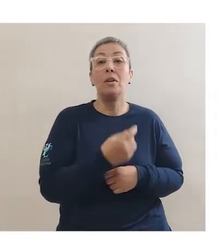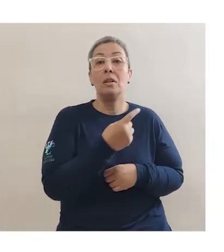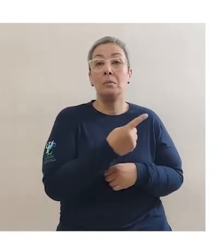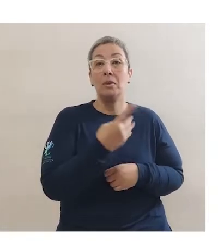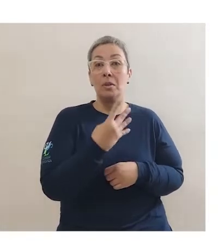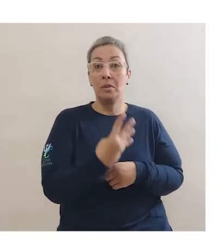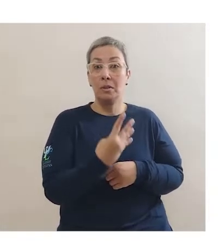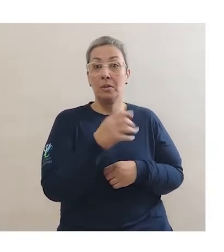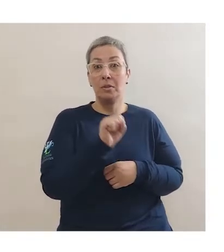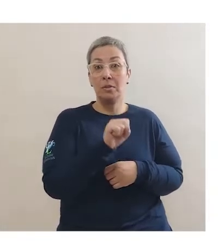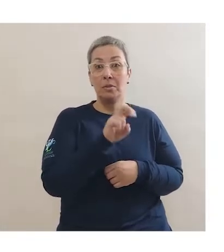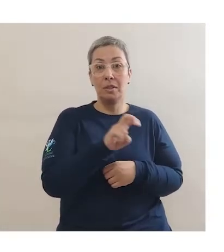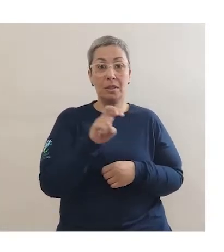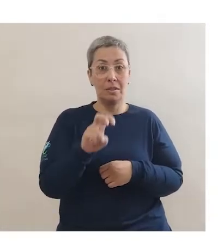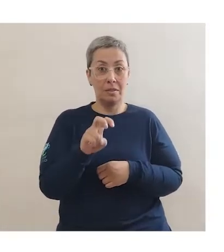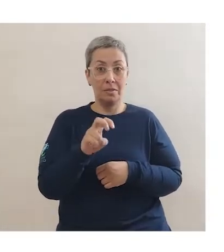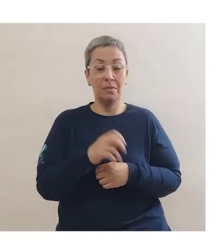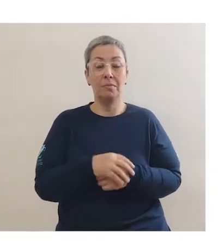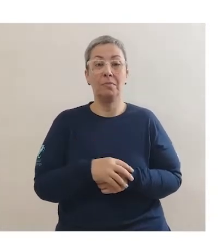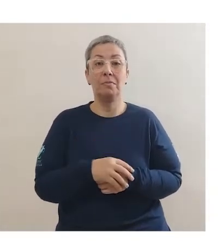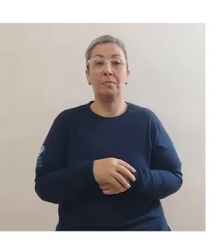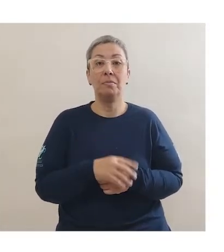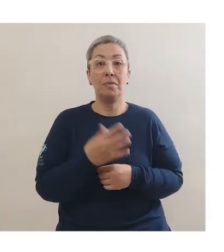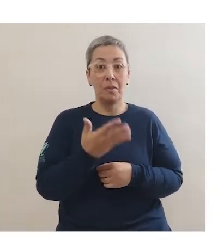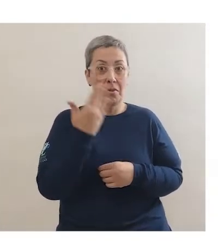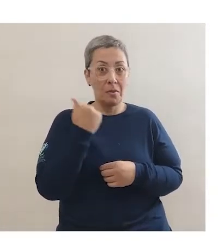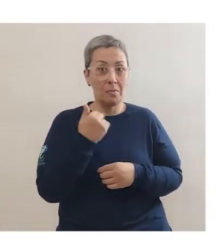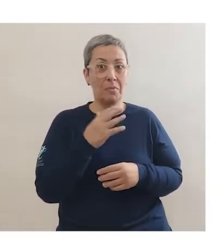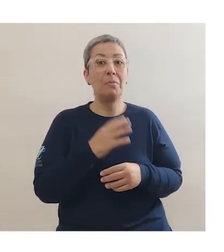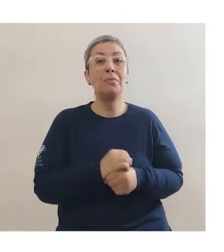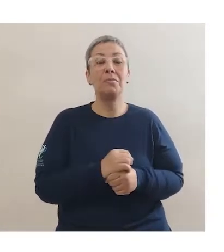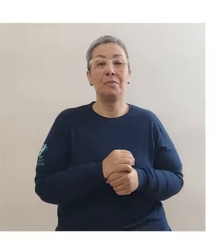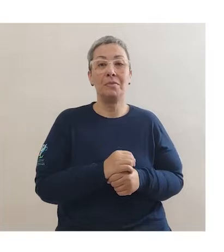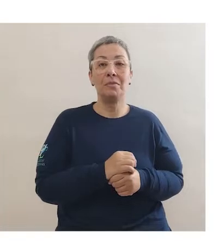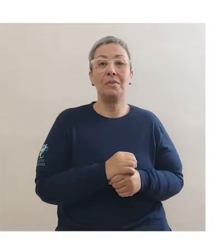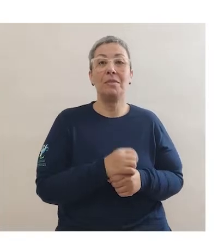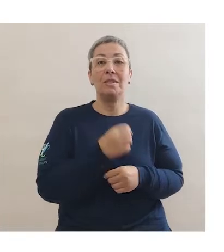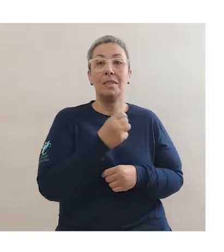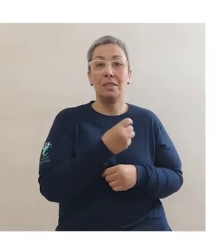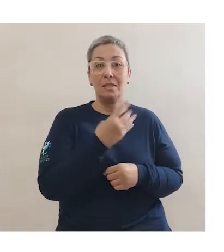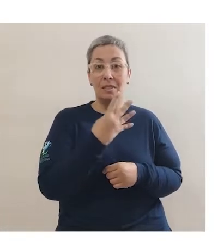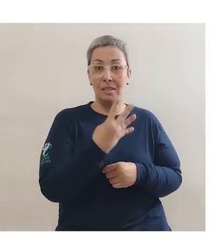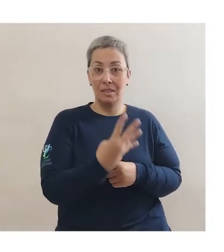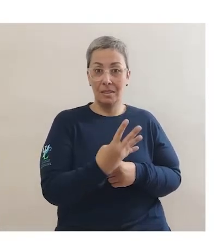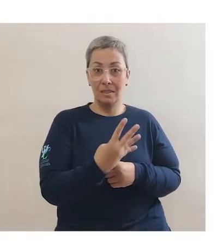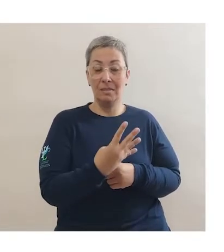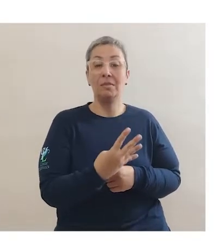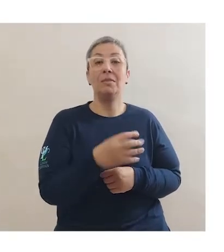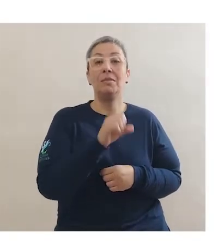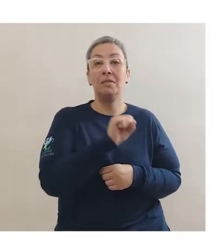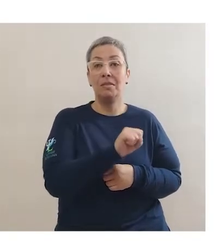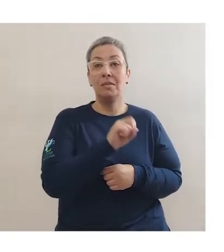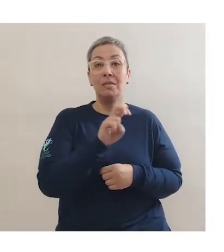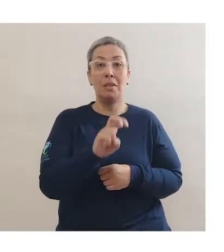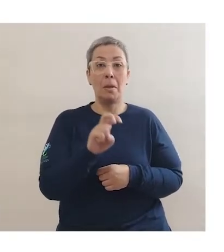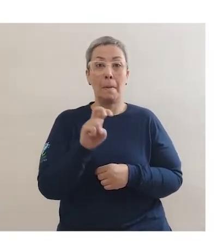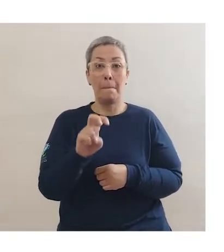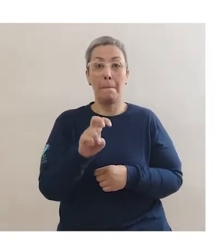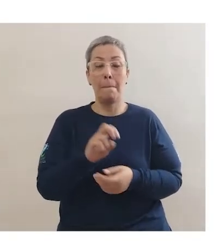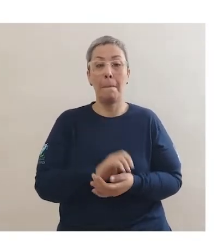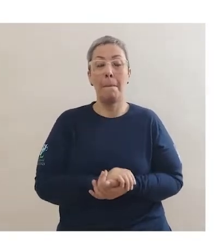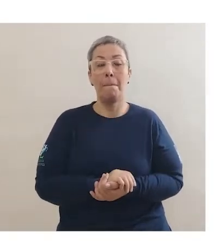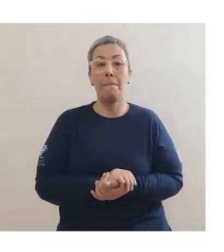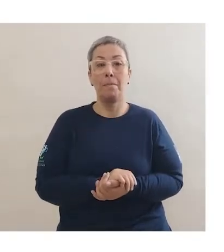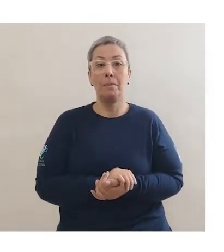e o terceiro município? Nesse questionamento, precisamos calcular a diferença do primeiro para o